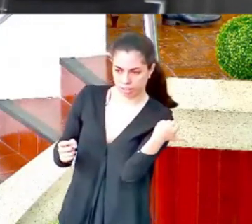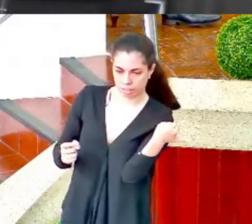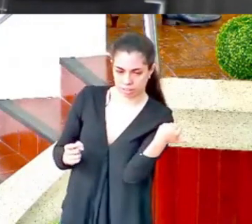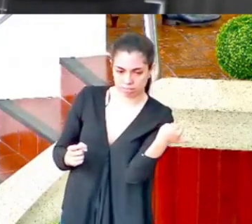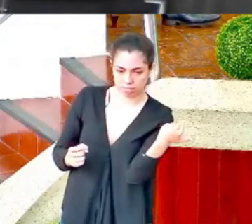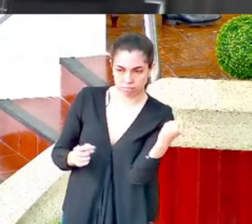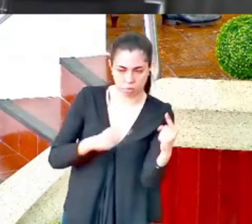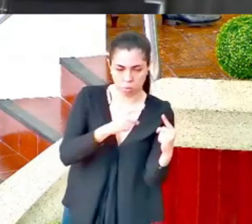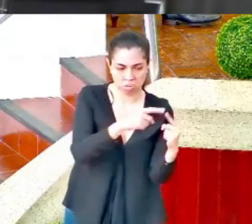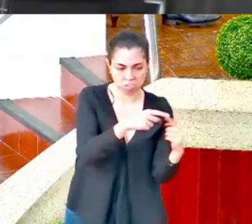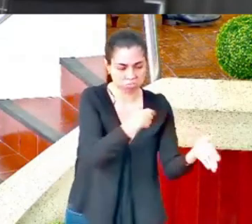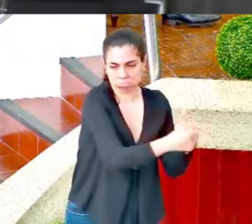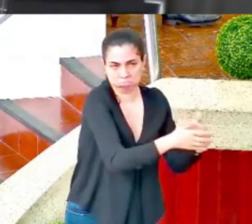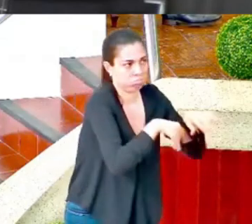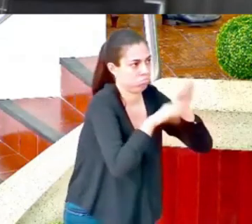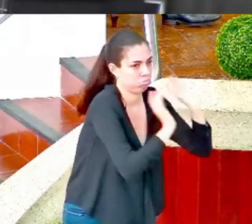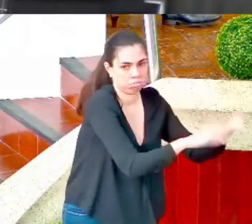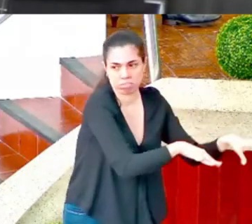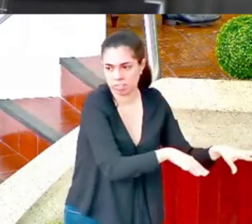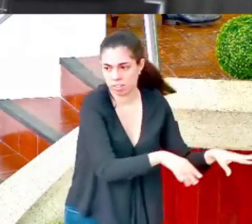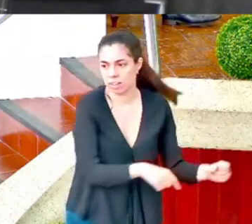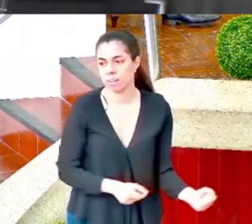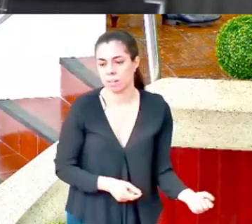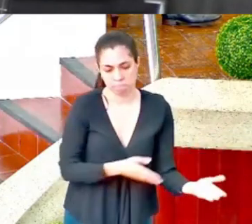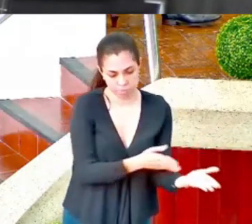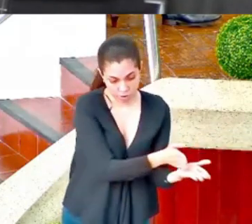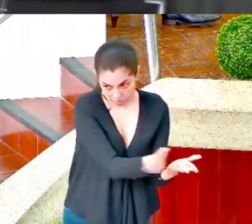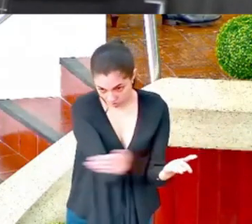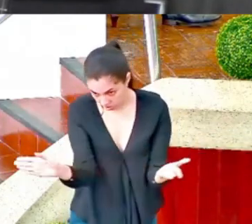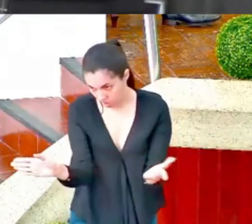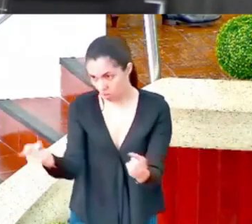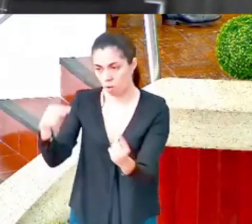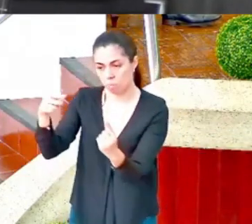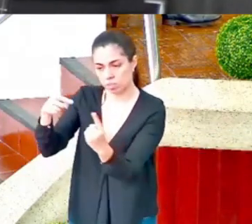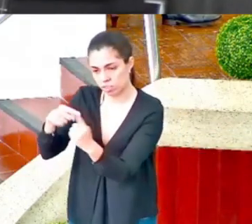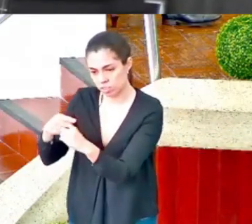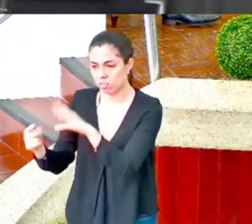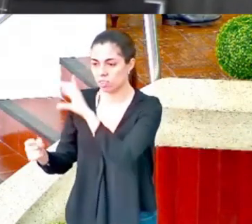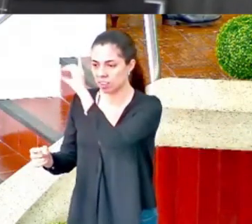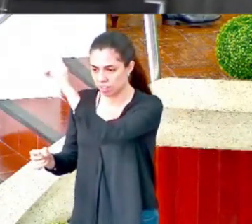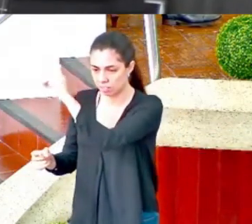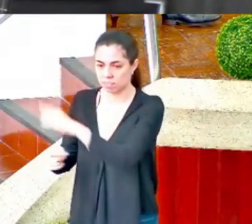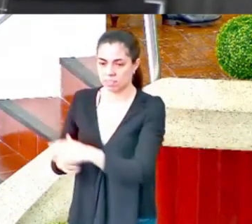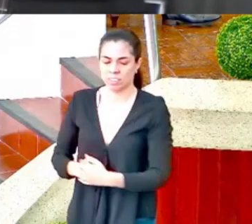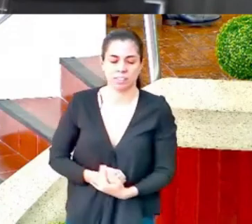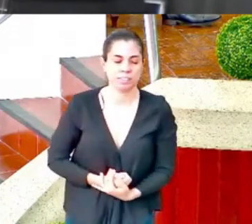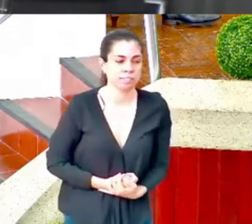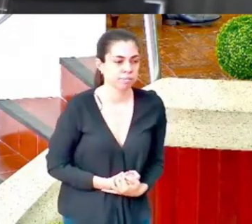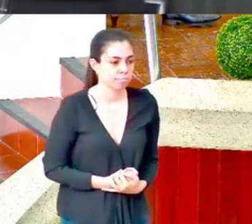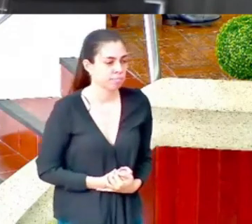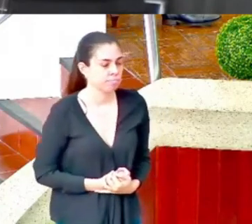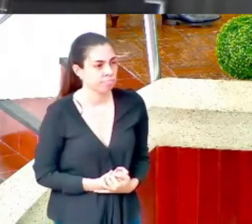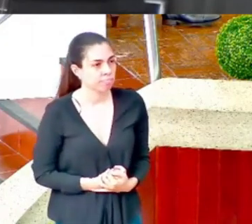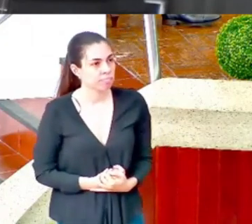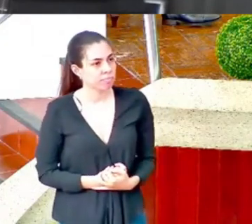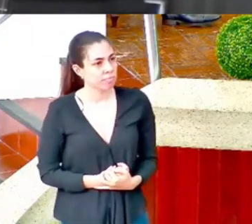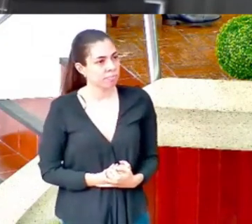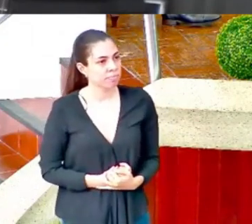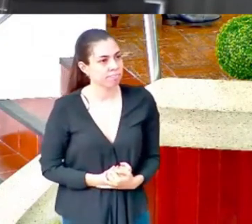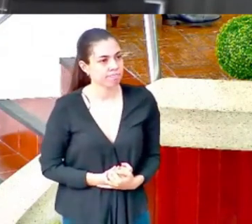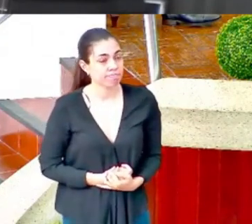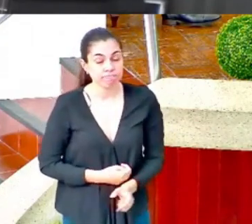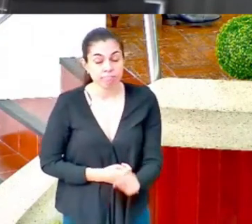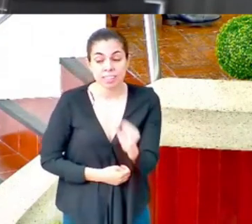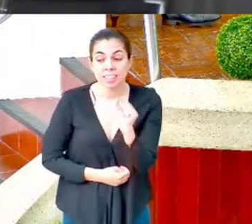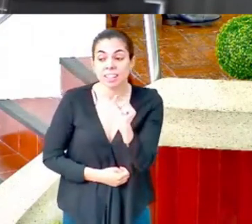que não passará em branco, meus irmãos. Só tem alguém que nos livra dessa ira vindoura, chama-se